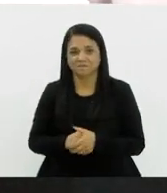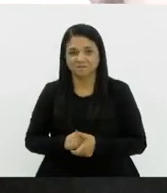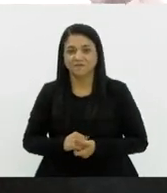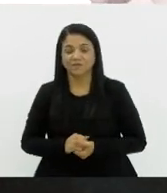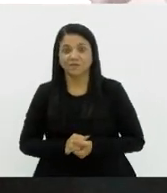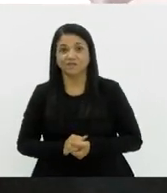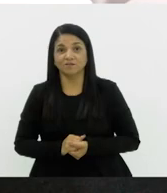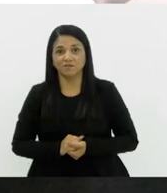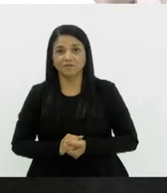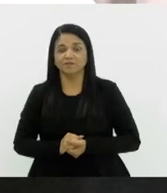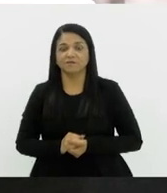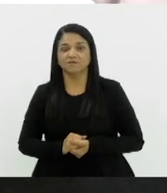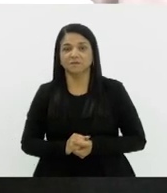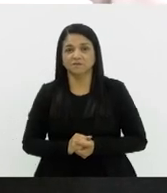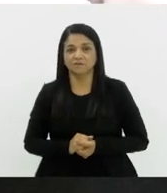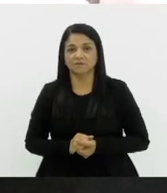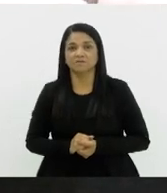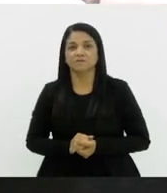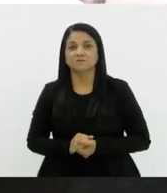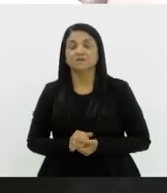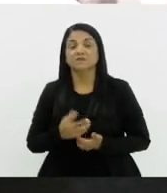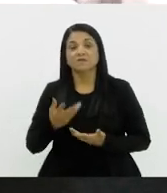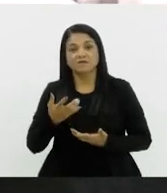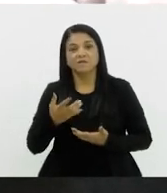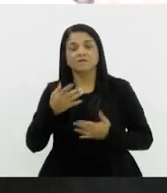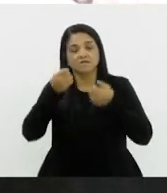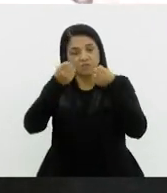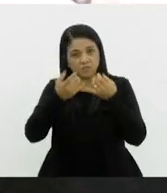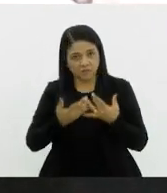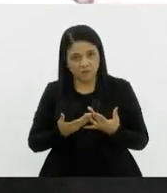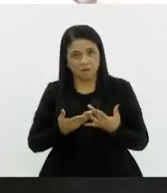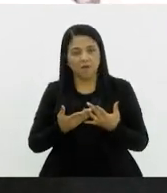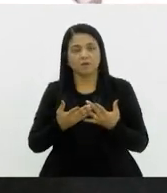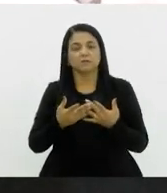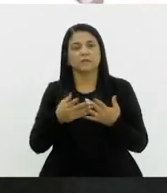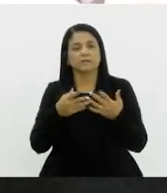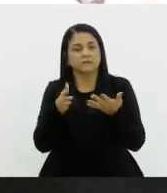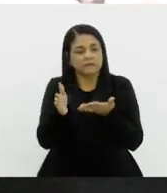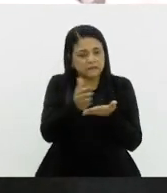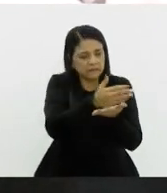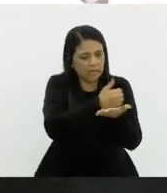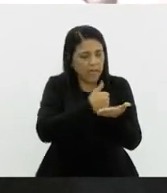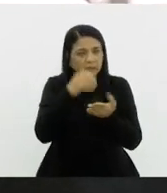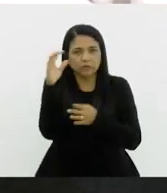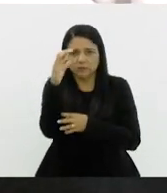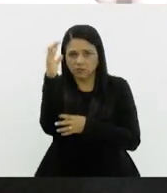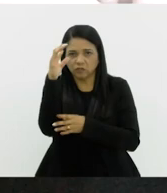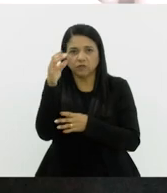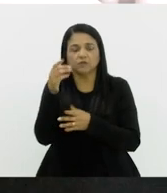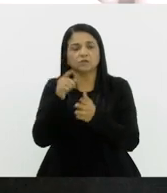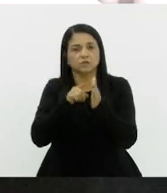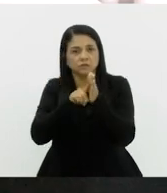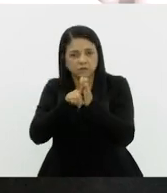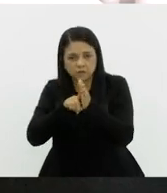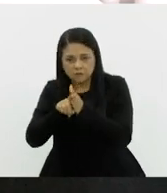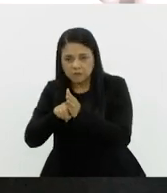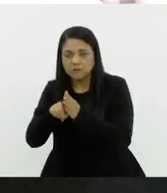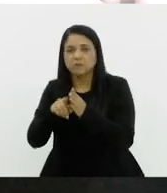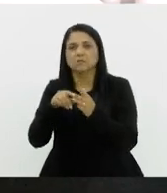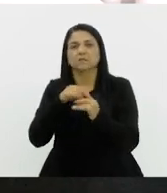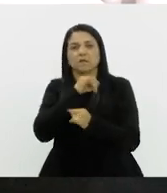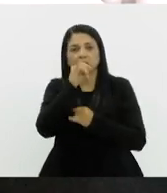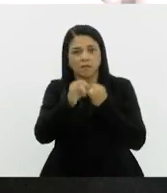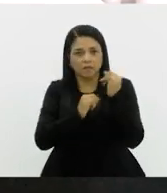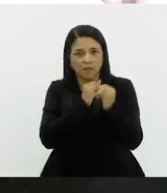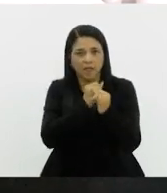queria falar, e existem muitos dados científicos pela internet, em sites, estudos